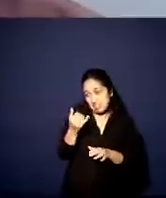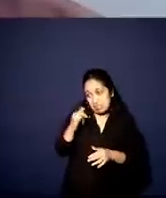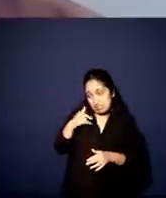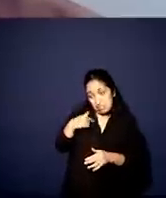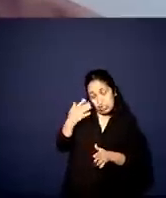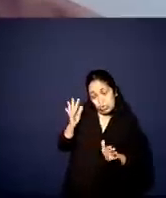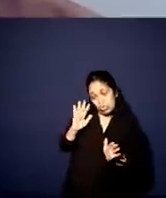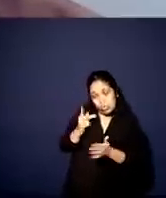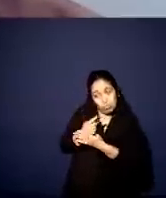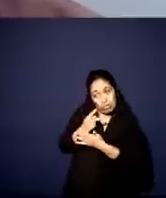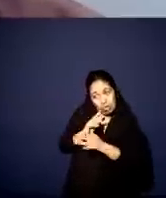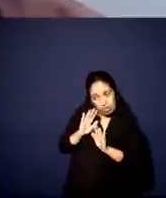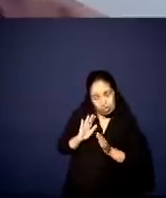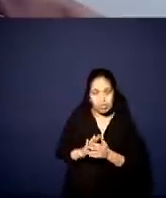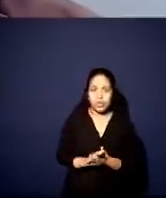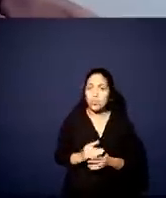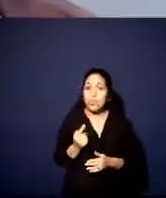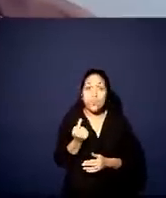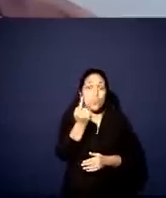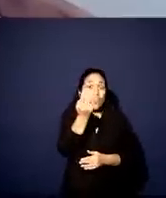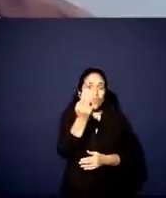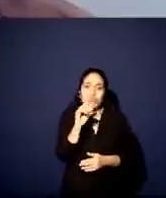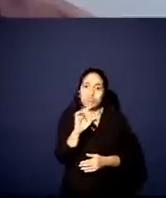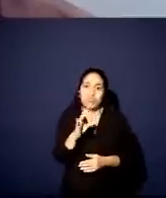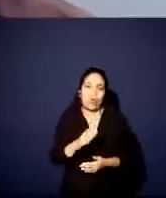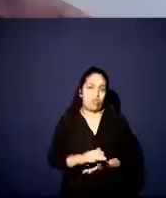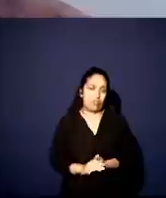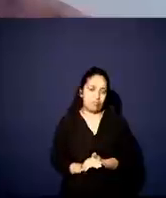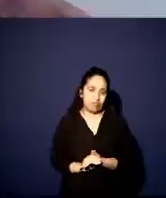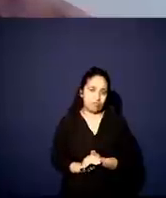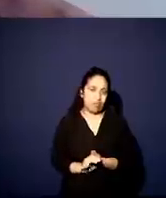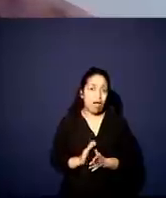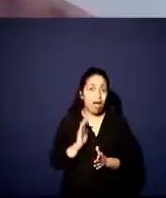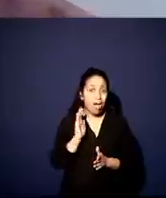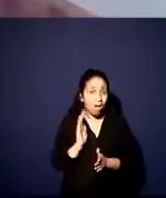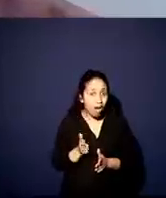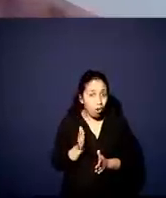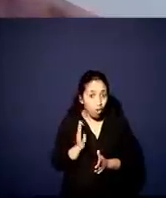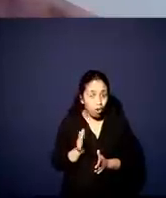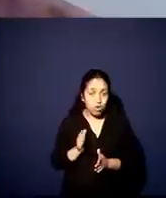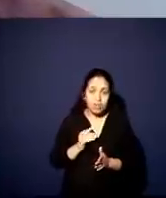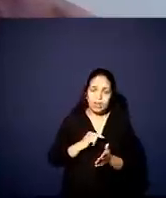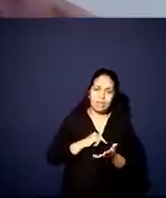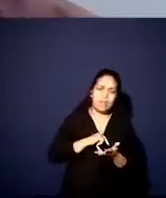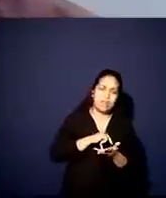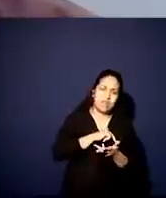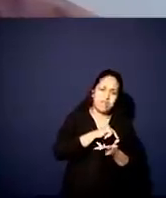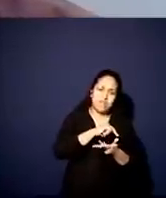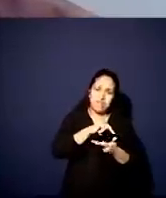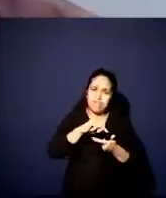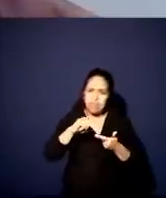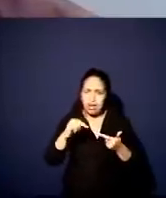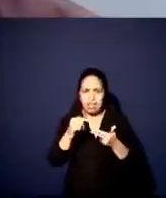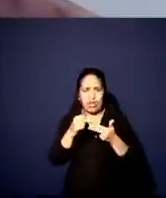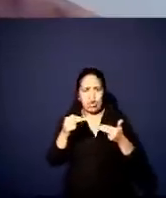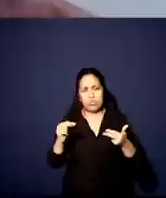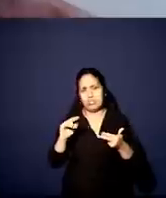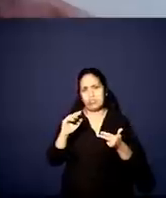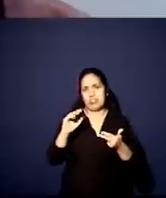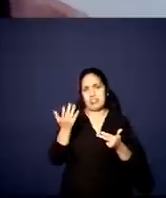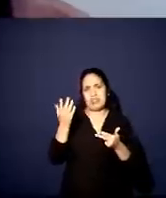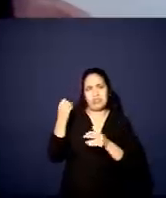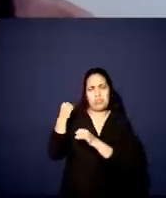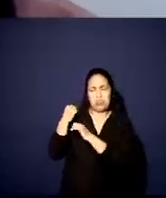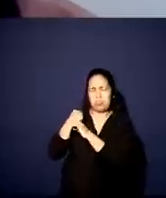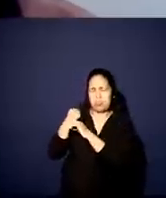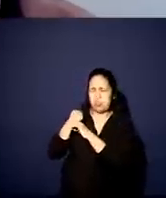gente atingiu esse nível. Agora que a gente passou por todas essas situações inflacionárias nos últimos anos,